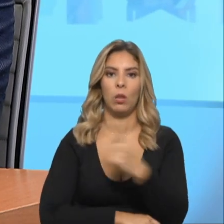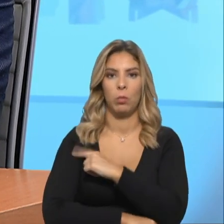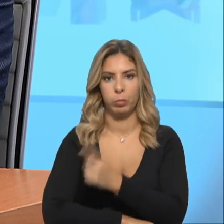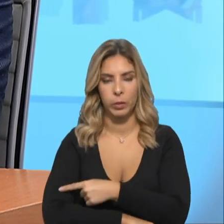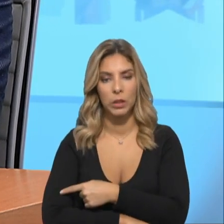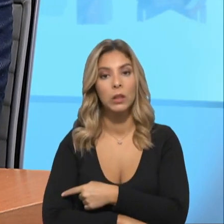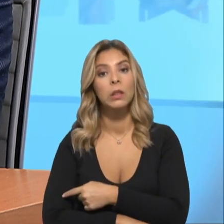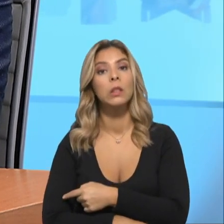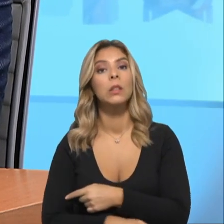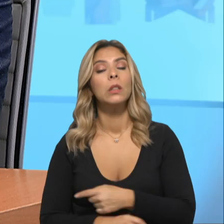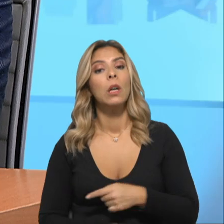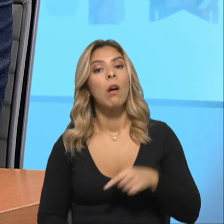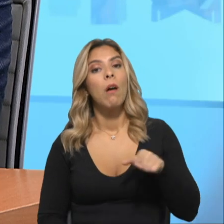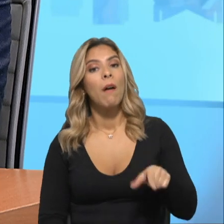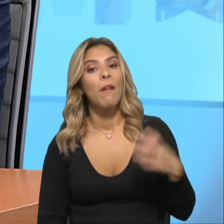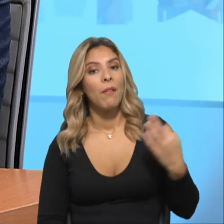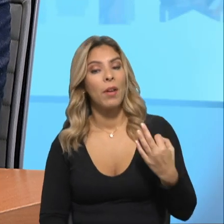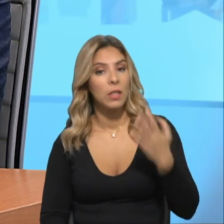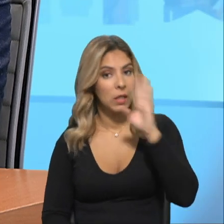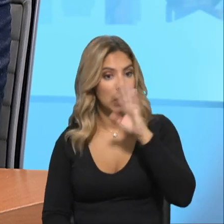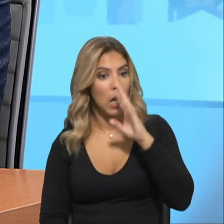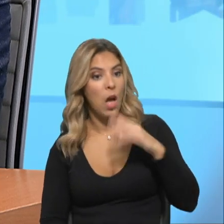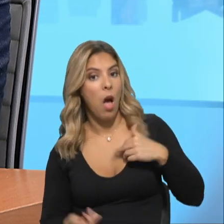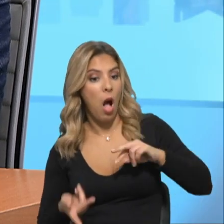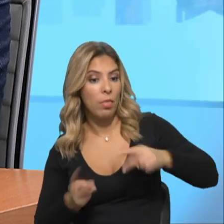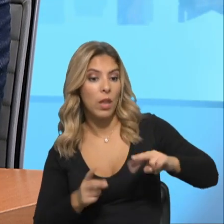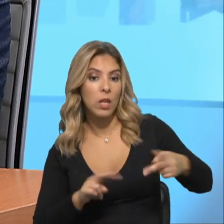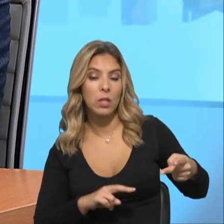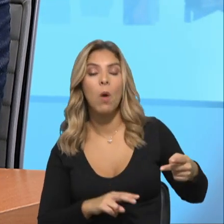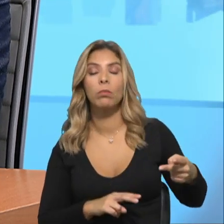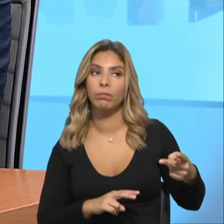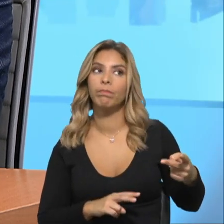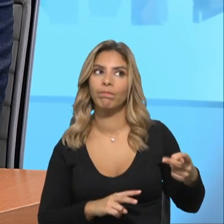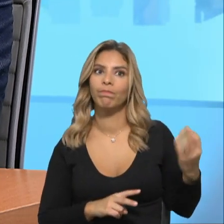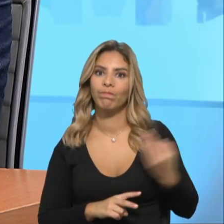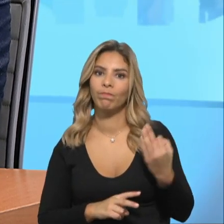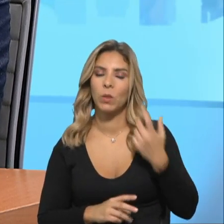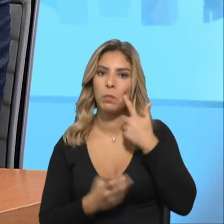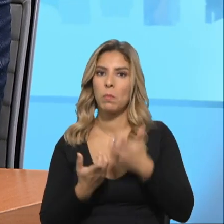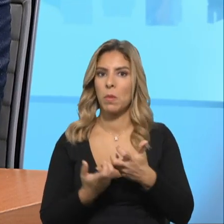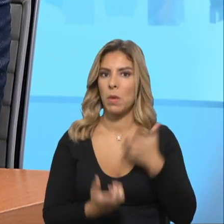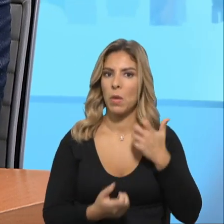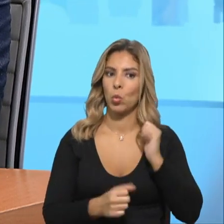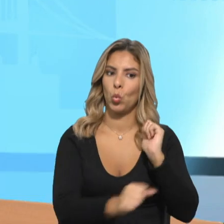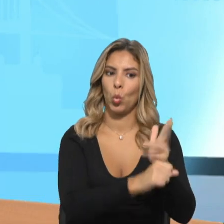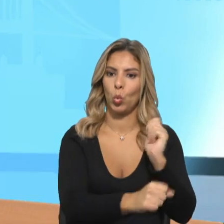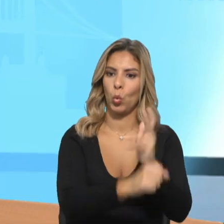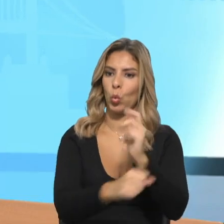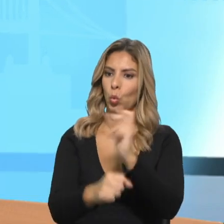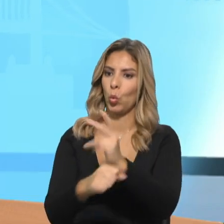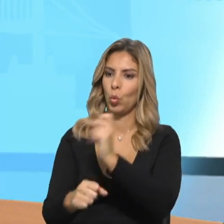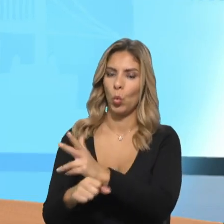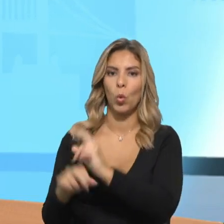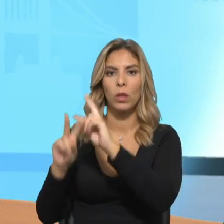Mas é verdade que, se isso fosse alterado, poderia ter um impacto multiplicador noutras áreas, noutros domínios, e